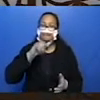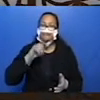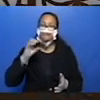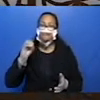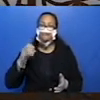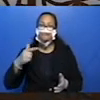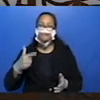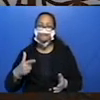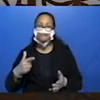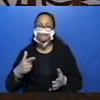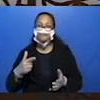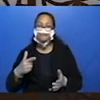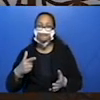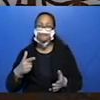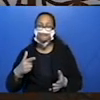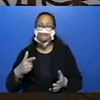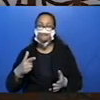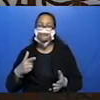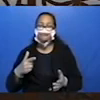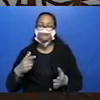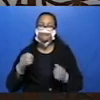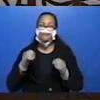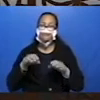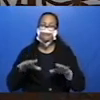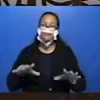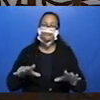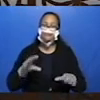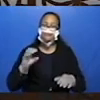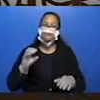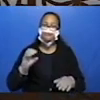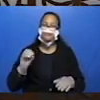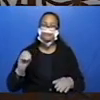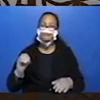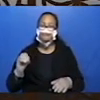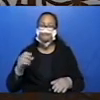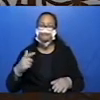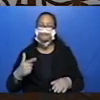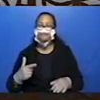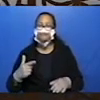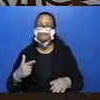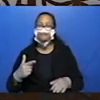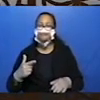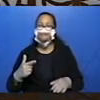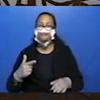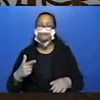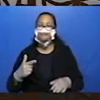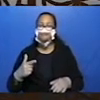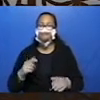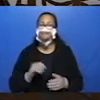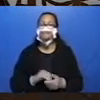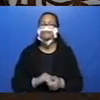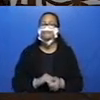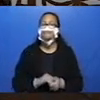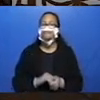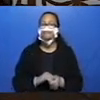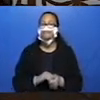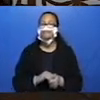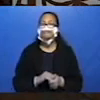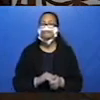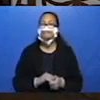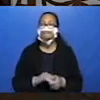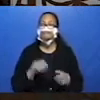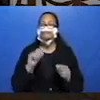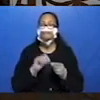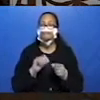Quando ela realiza a fotossíntese, ela absorve gás carbônico e libera o oxigênio. Elas